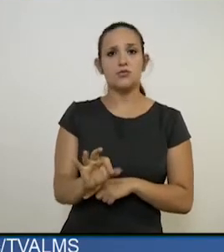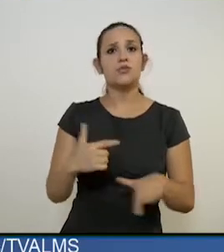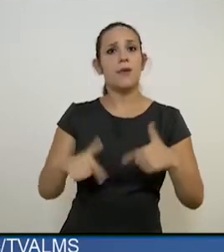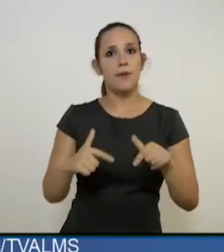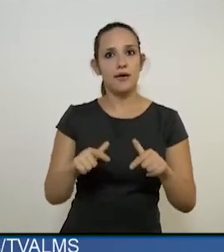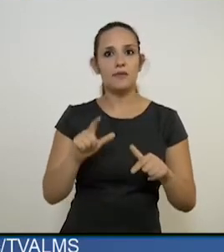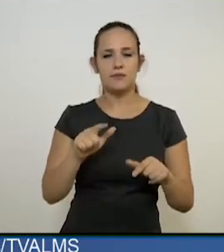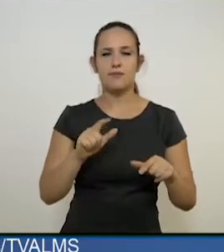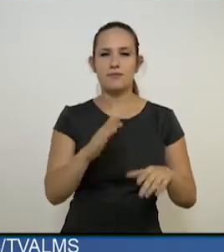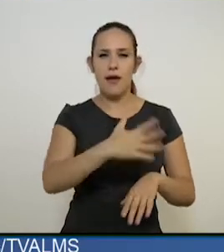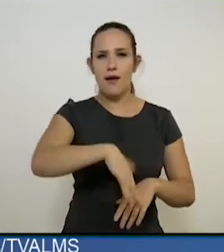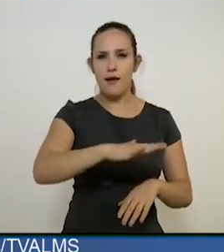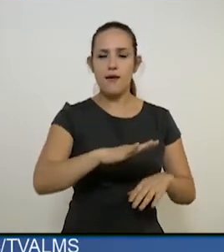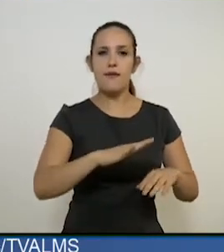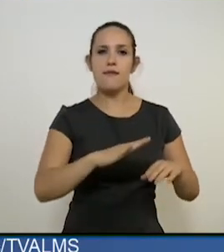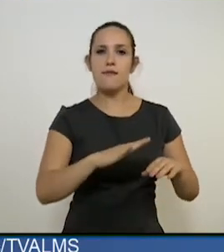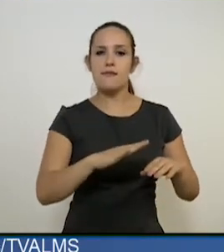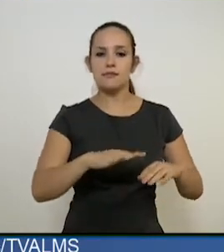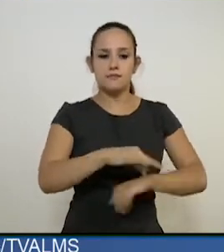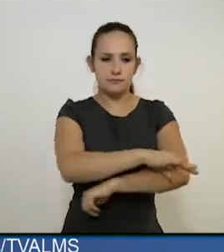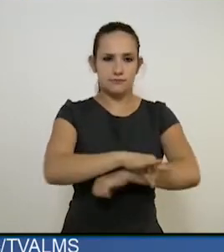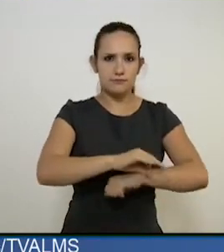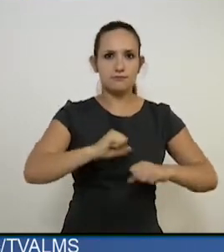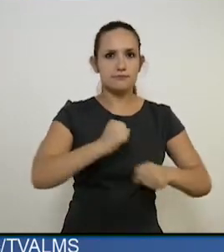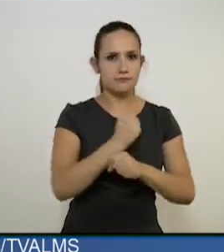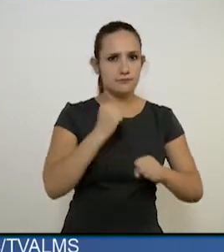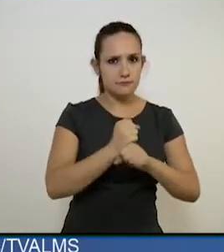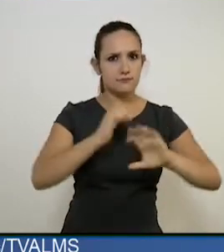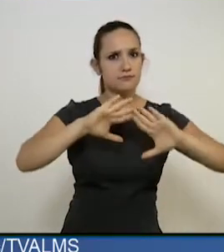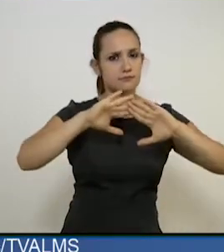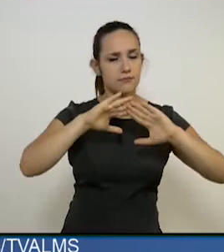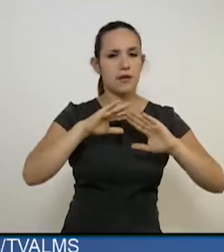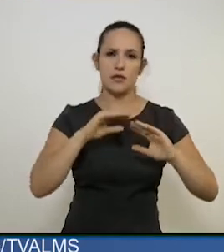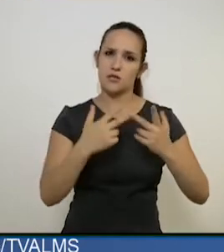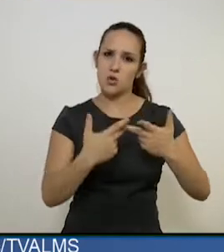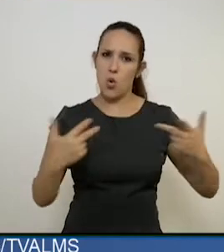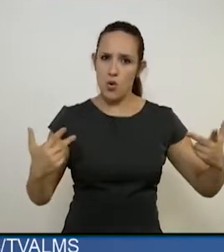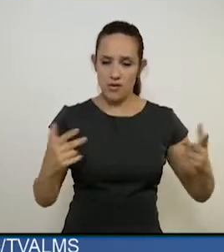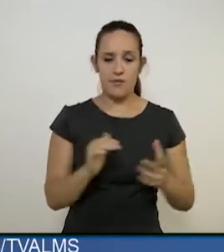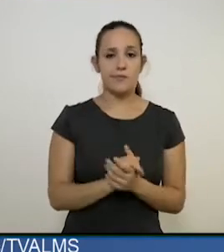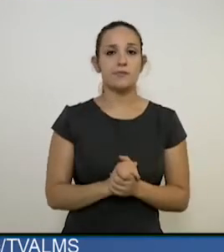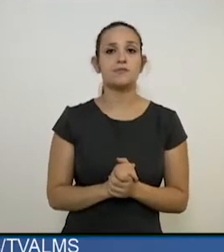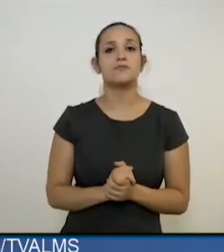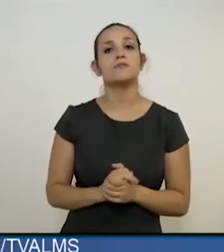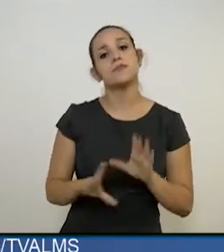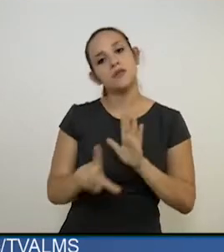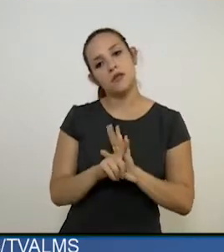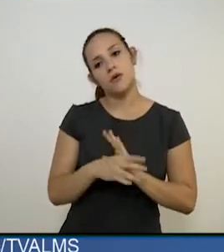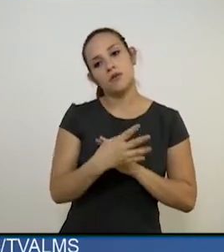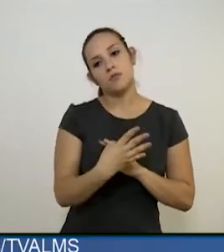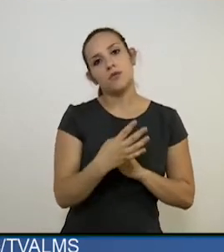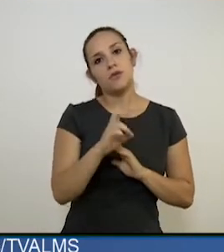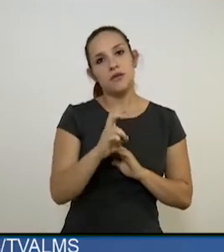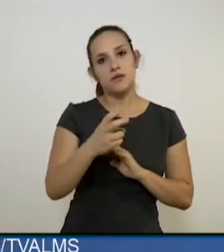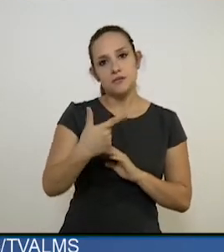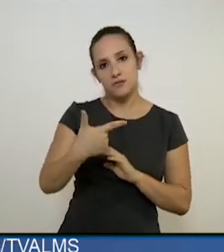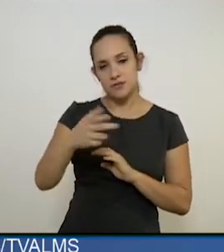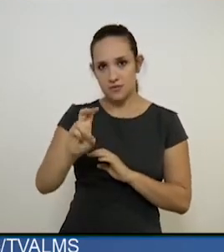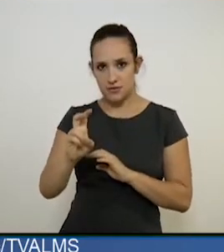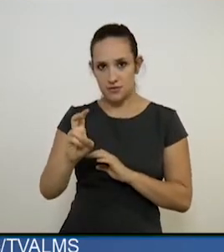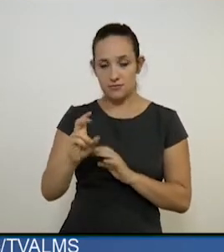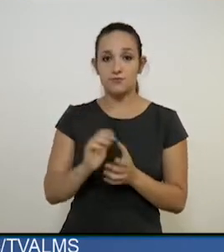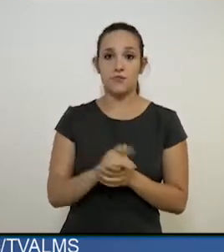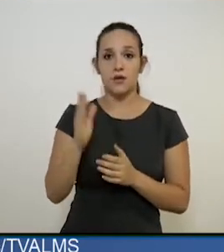construção civil de obras públicas. A Lei número 4.525, de 2014, que